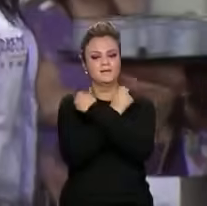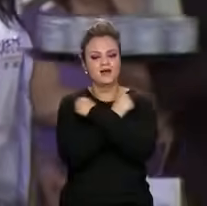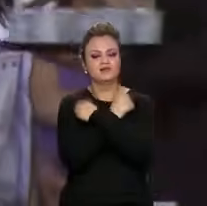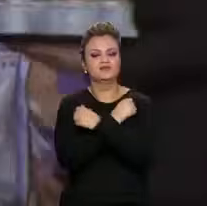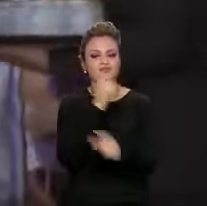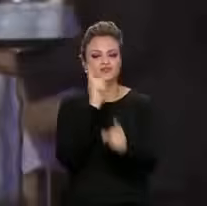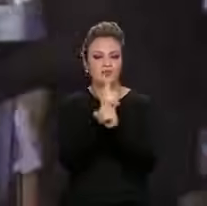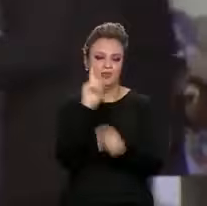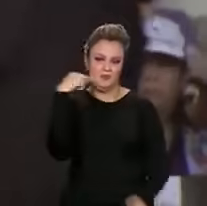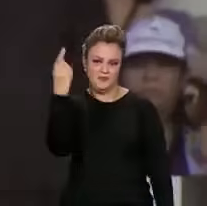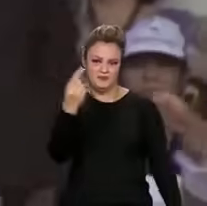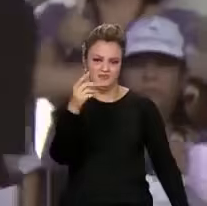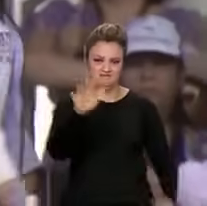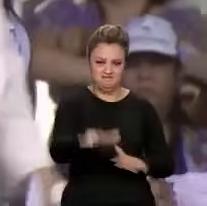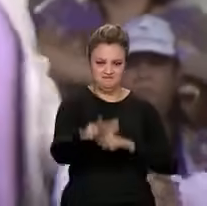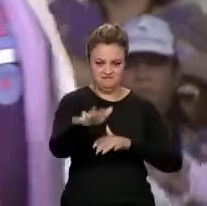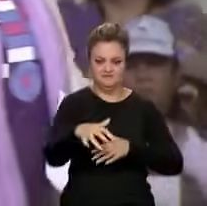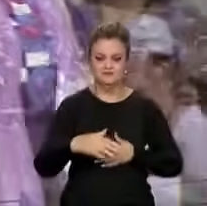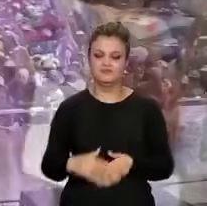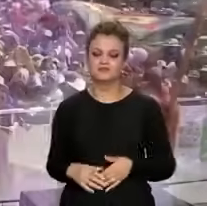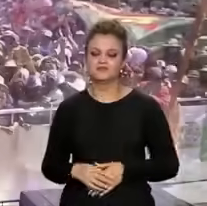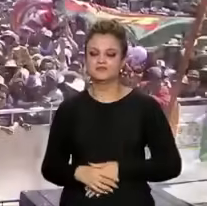e até a próxima